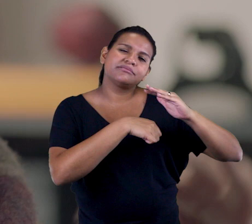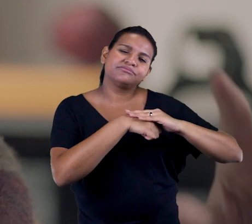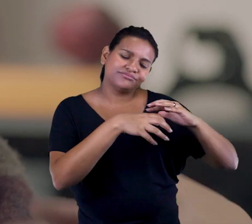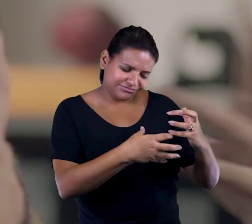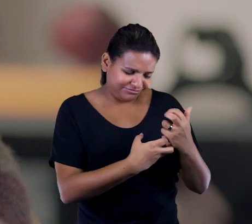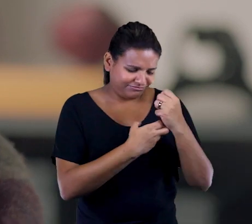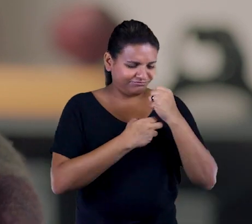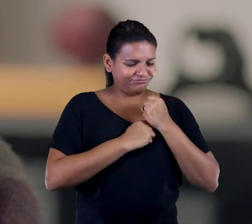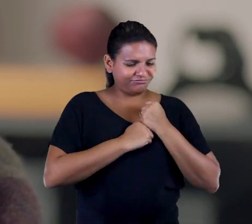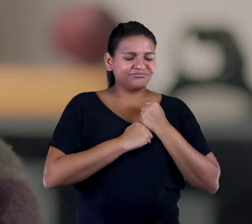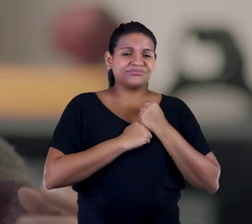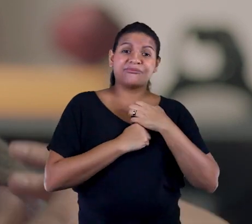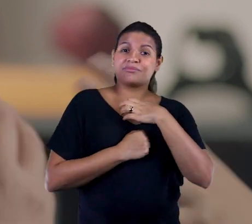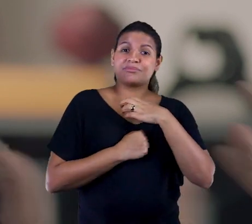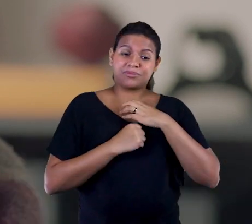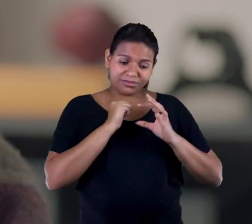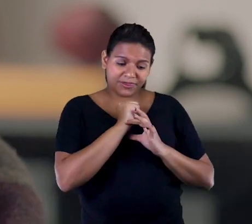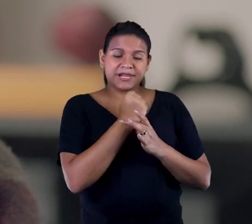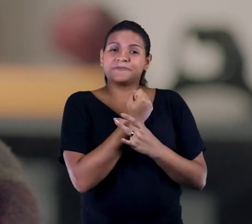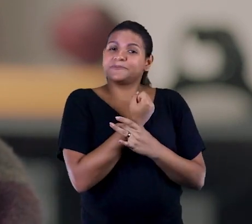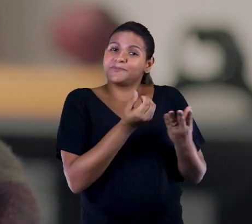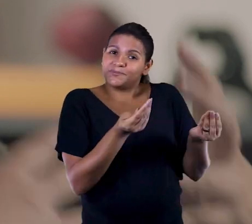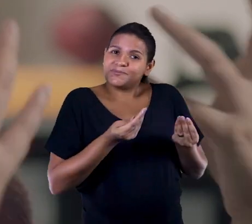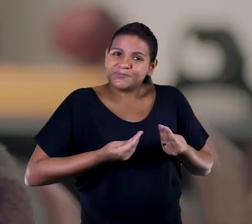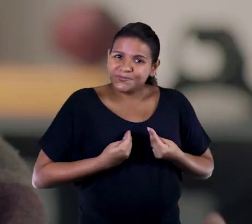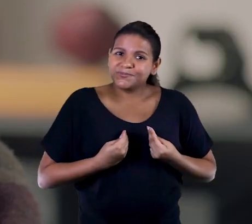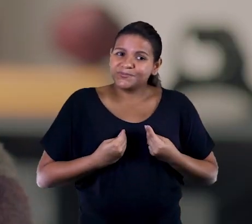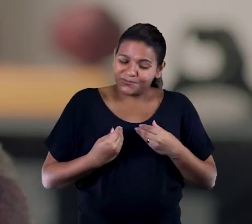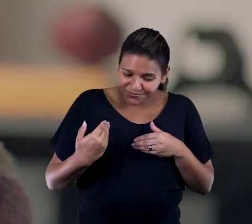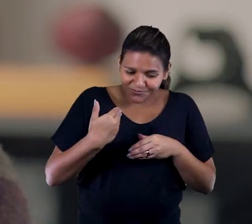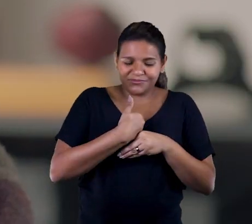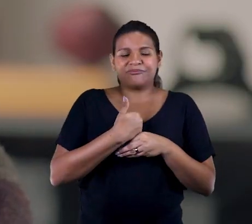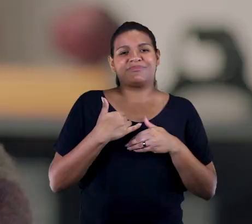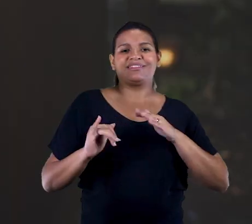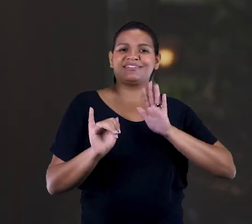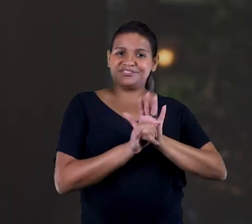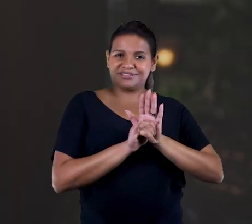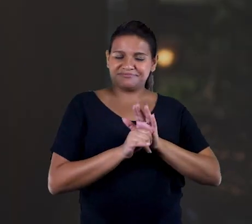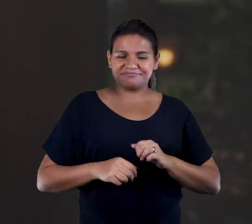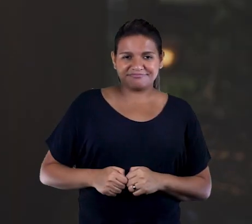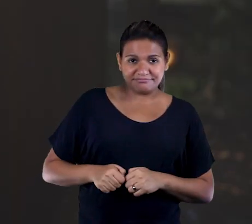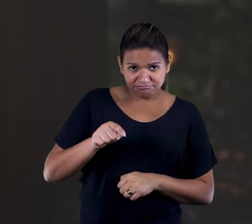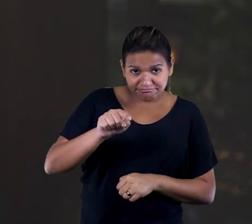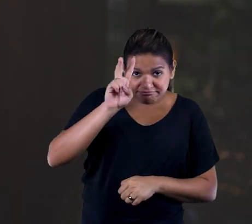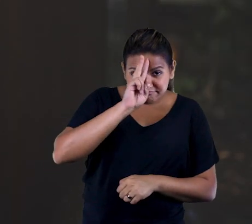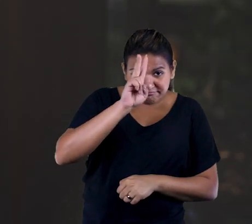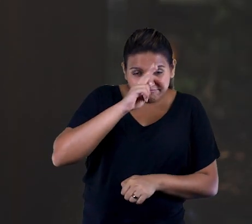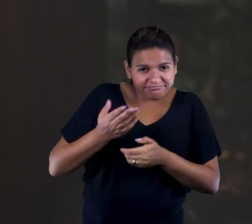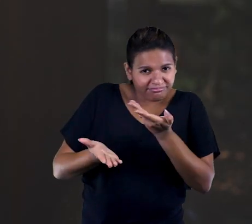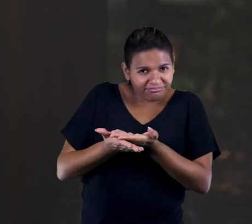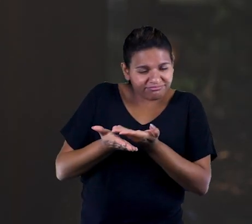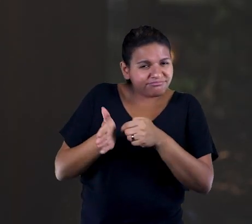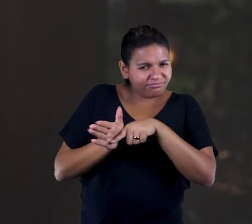gente consegue explorar o ambiente, a gente se sente seguro perto deles, fazem parte da nossa identidade. Se você estudar um pouquinho de história, você vai ver